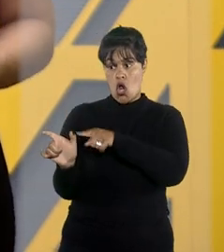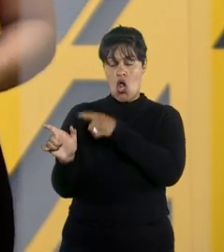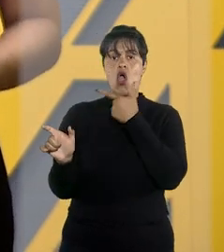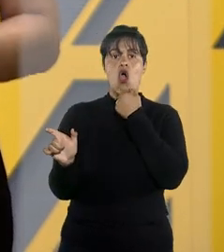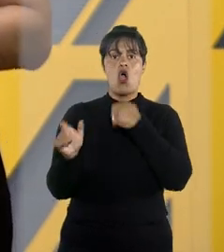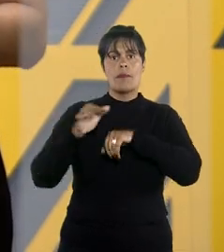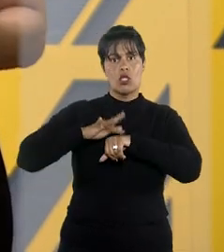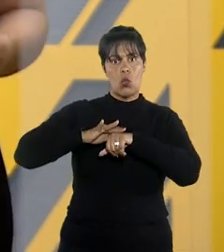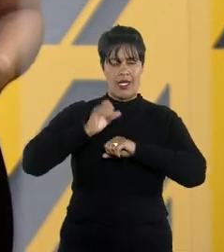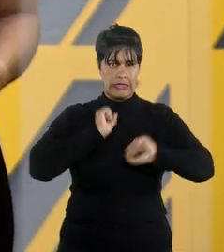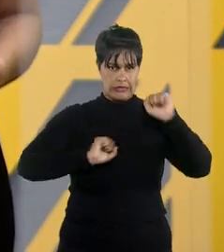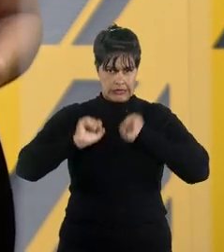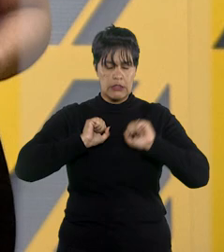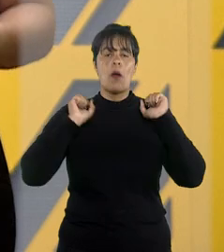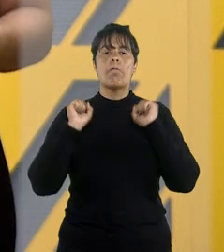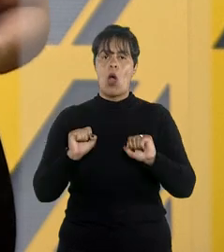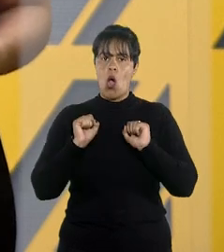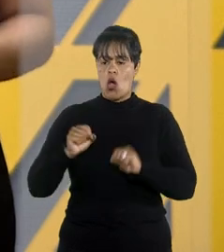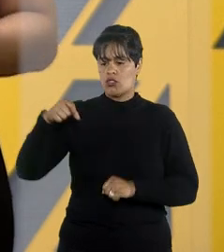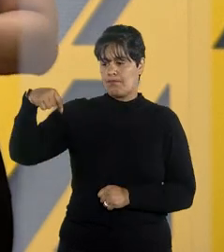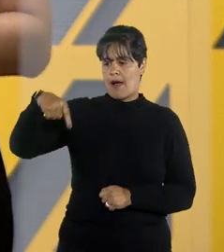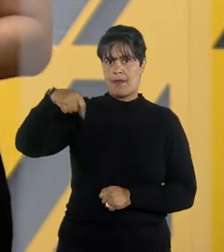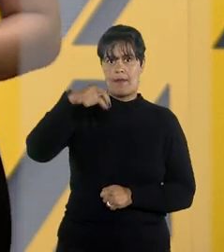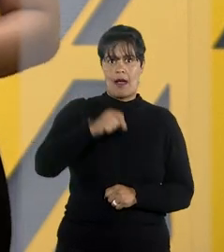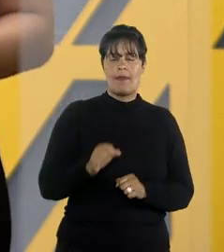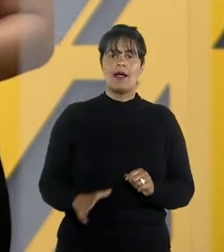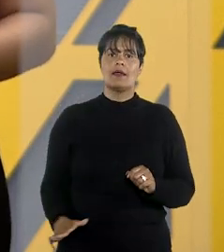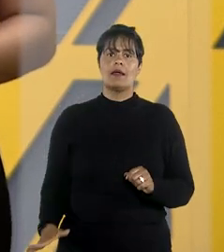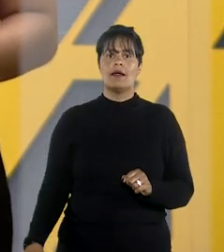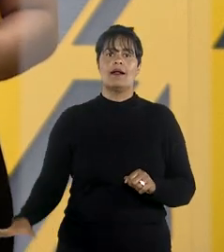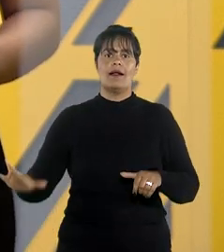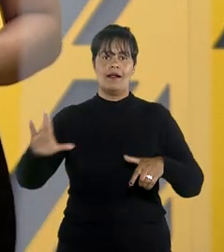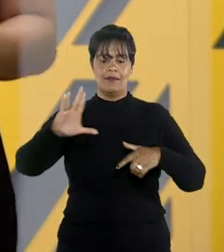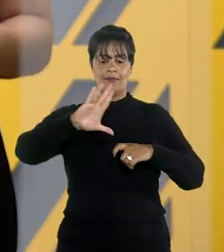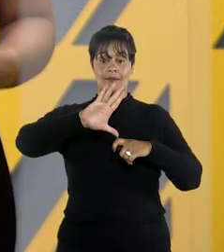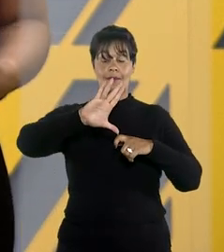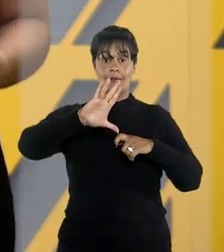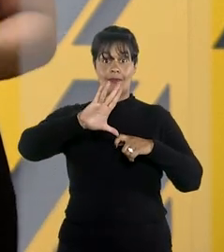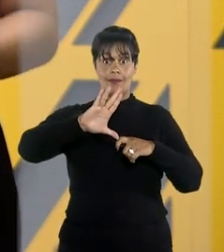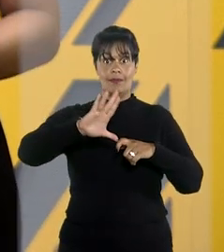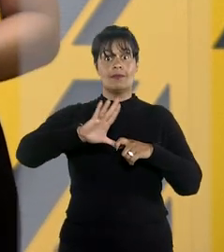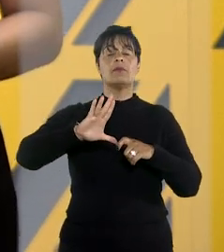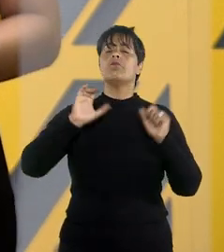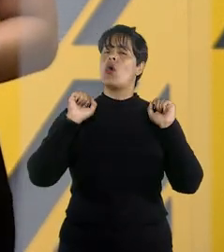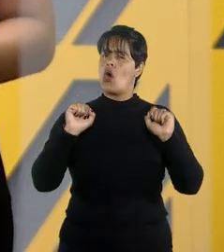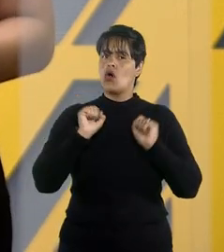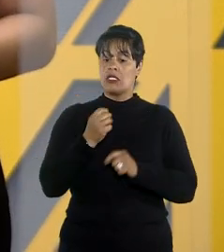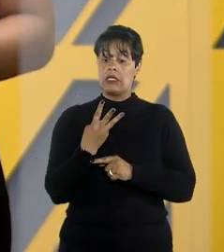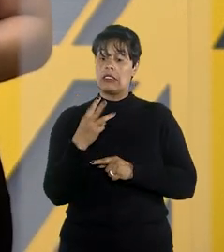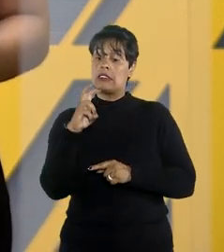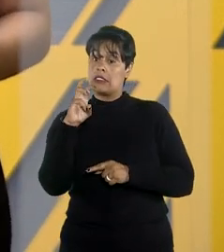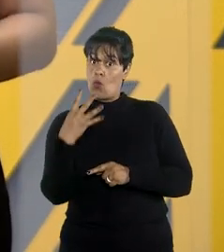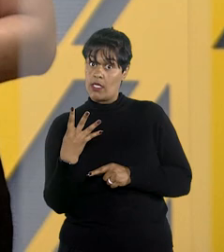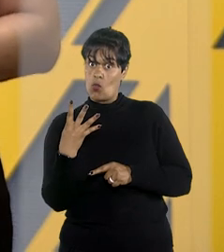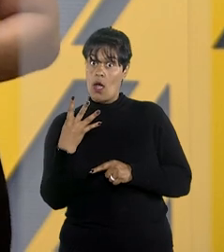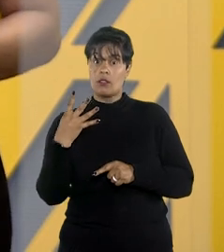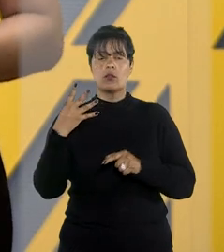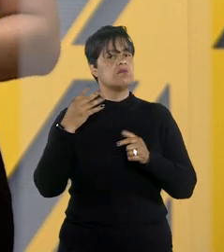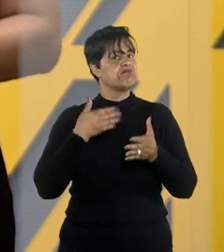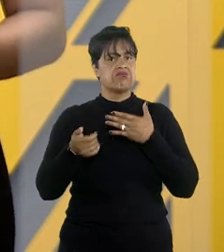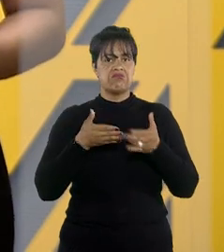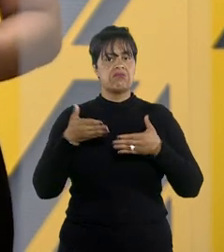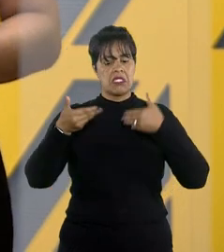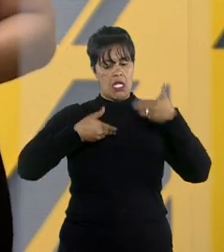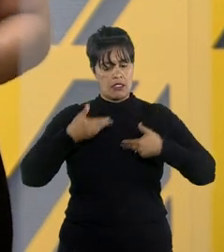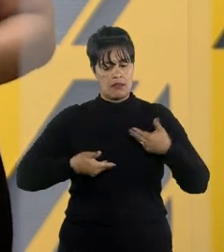com ansiedade generalizada cultive até 354 pés de cannabis por ano para realizar